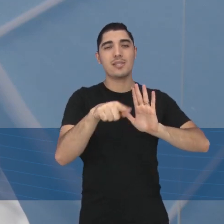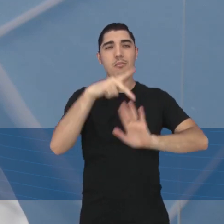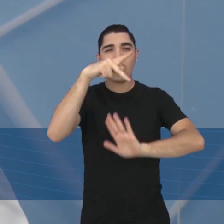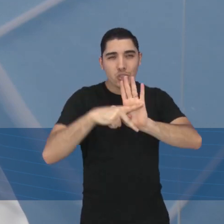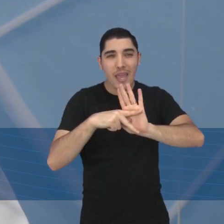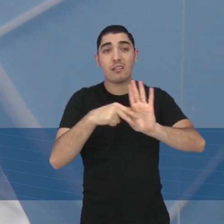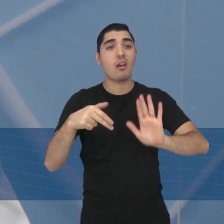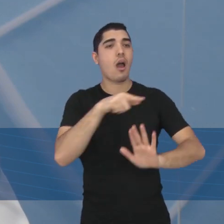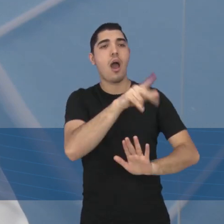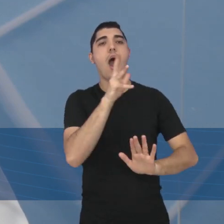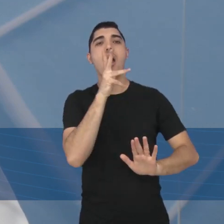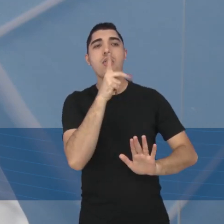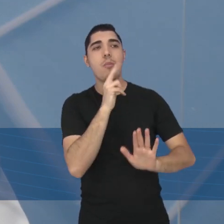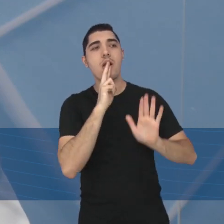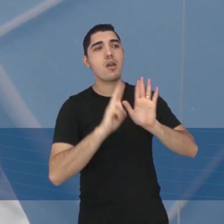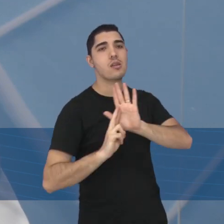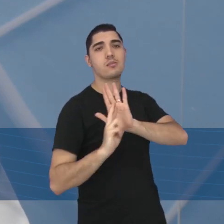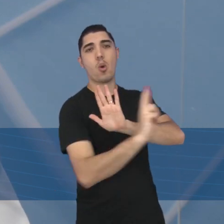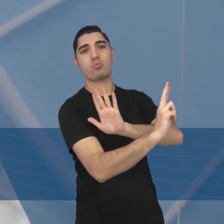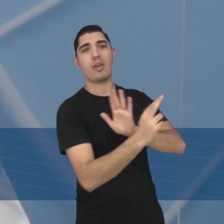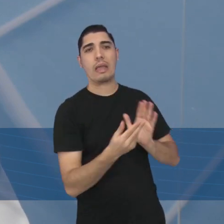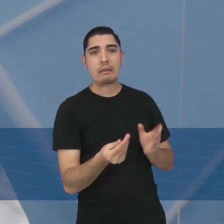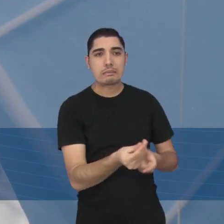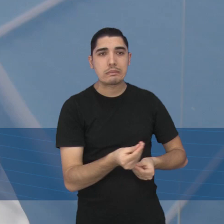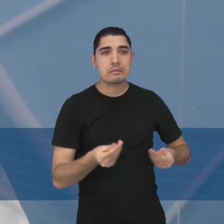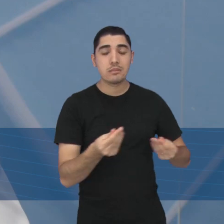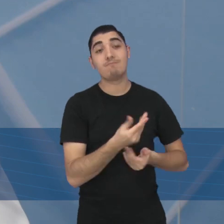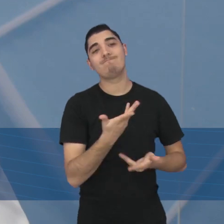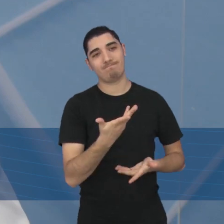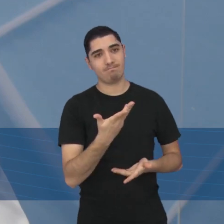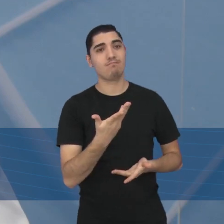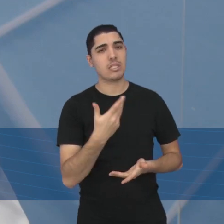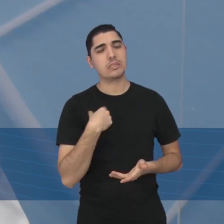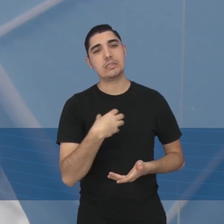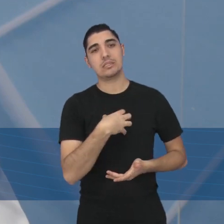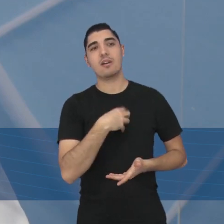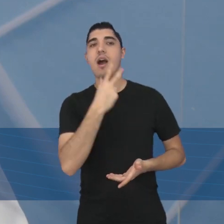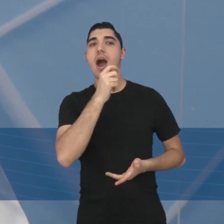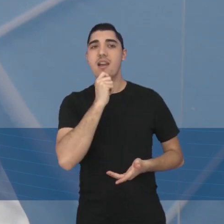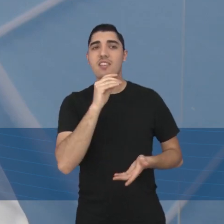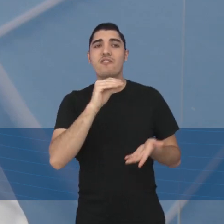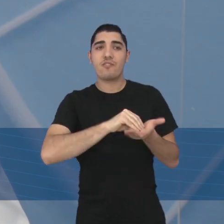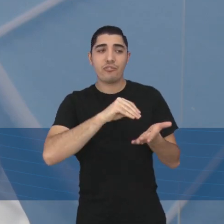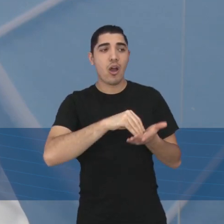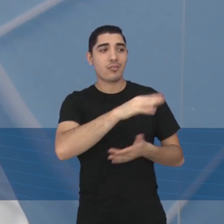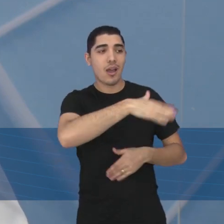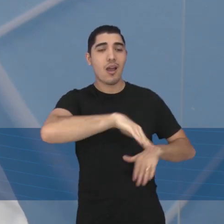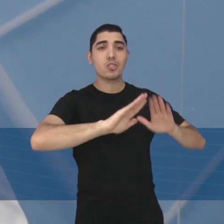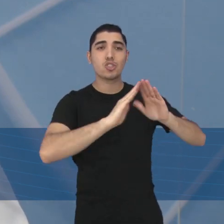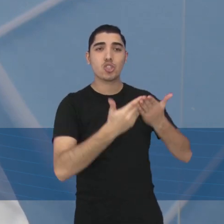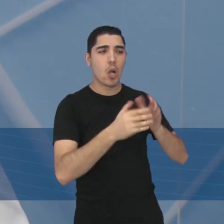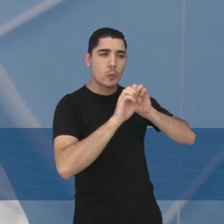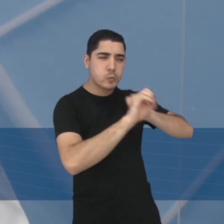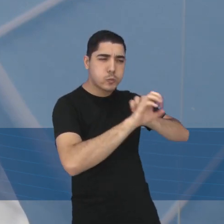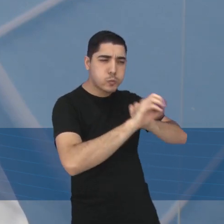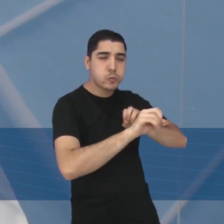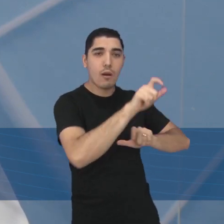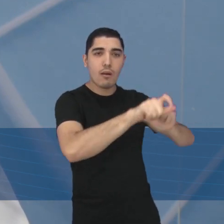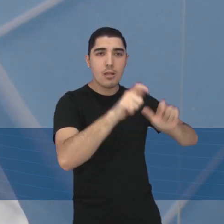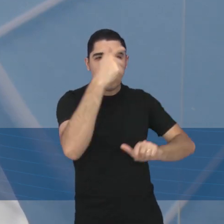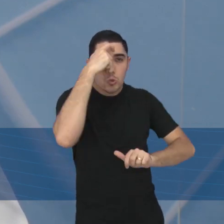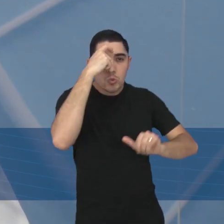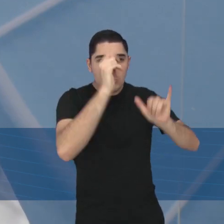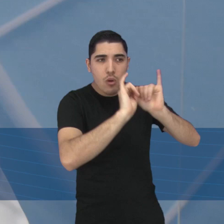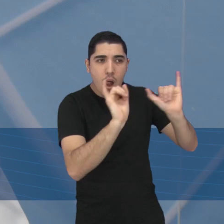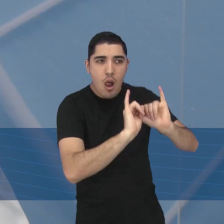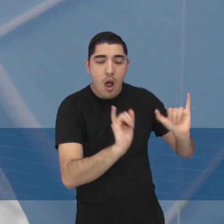tão rápido, né, as decisões, tudo. Então, acho que falta uma parte de educação, né, de conscientização, para que essa